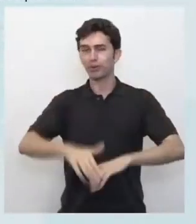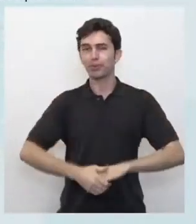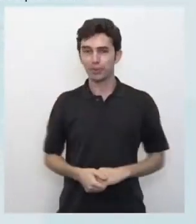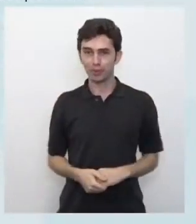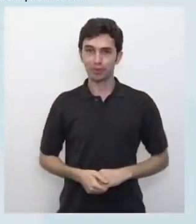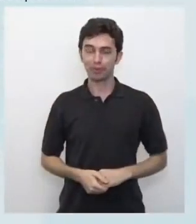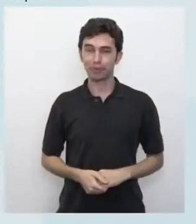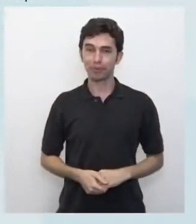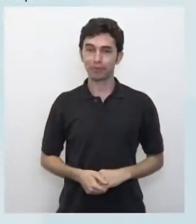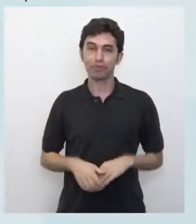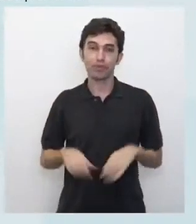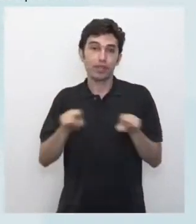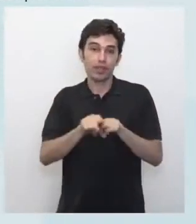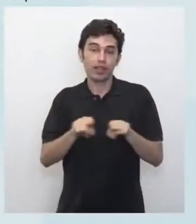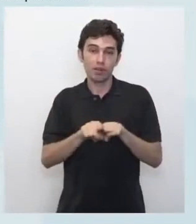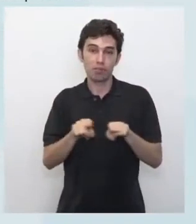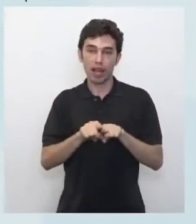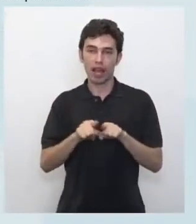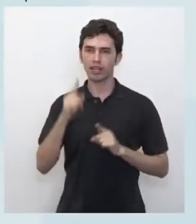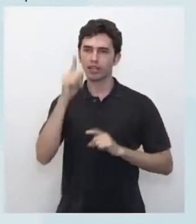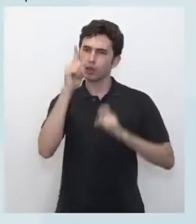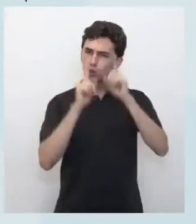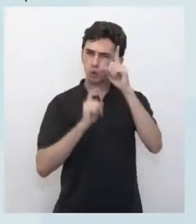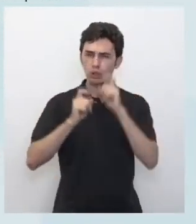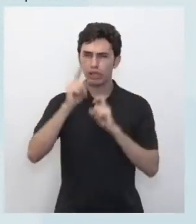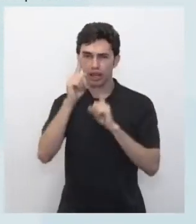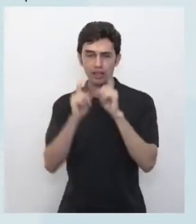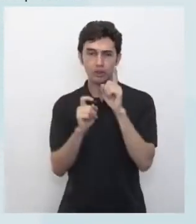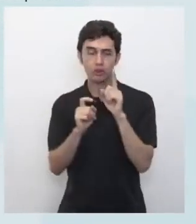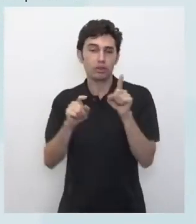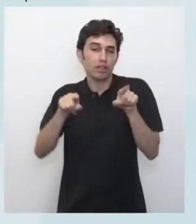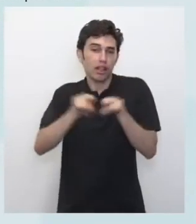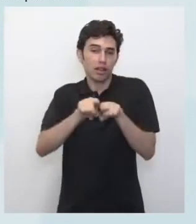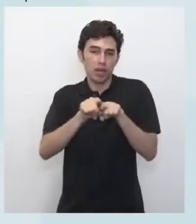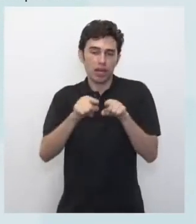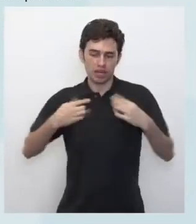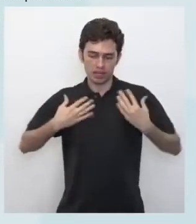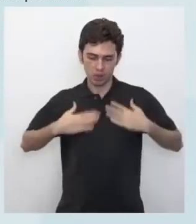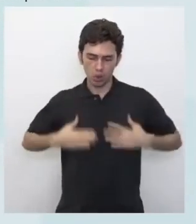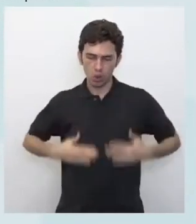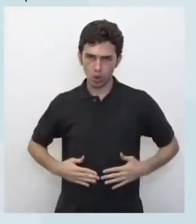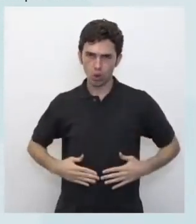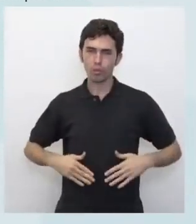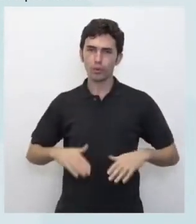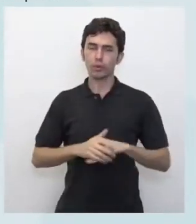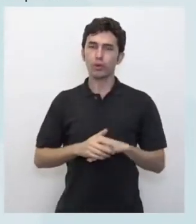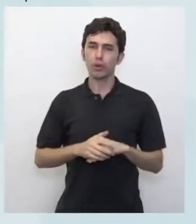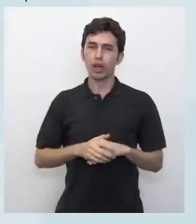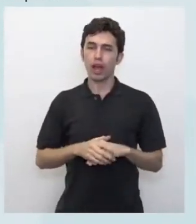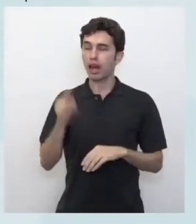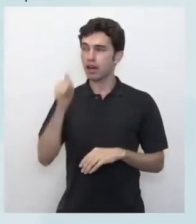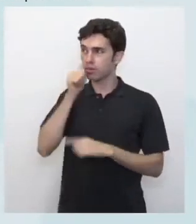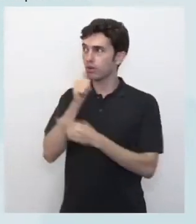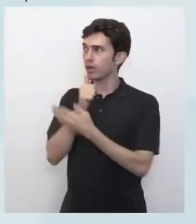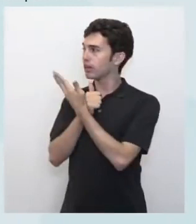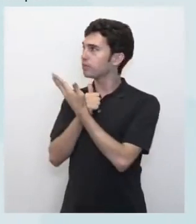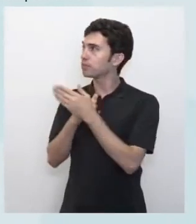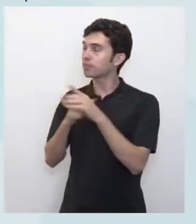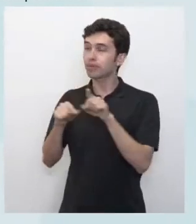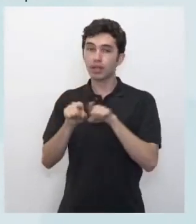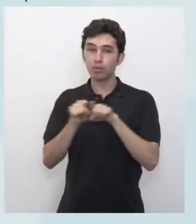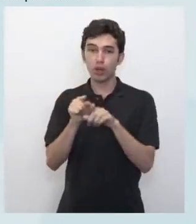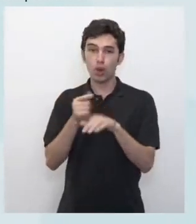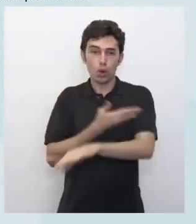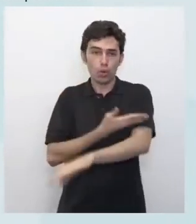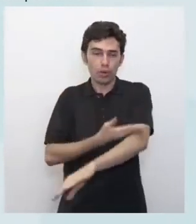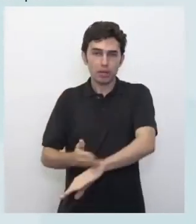né, a questão dos gestos, aí também a Isadora Duncan, ela começa a pegar também gestos simples